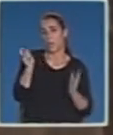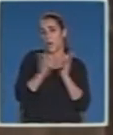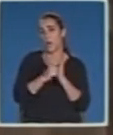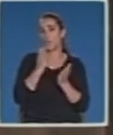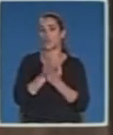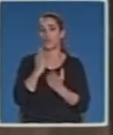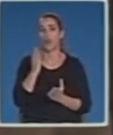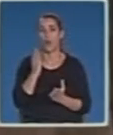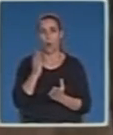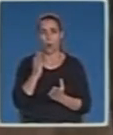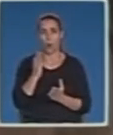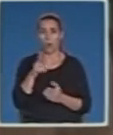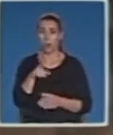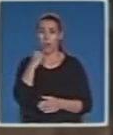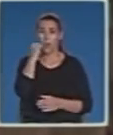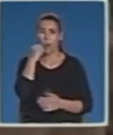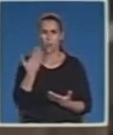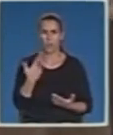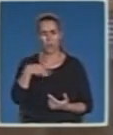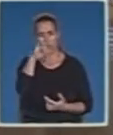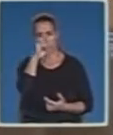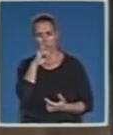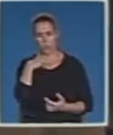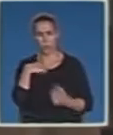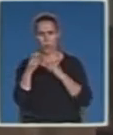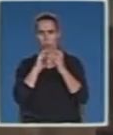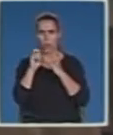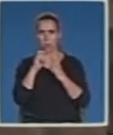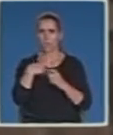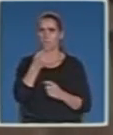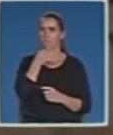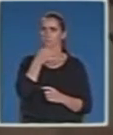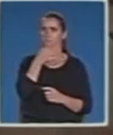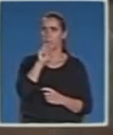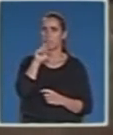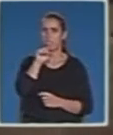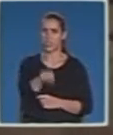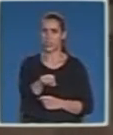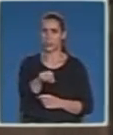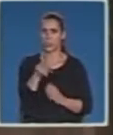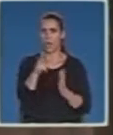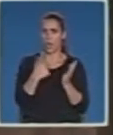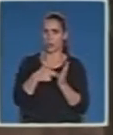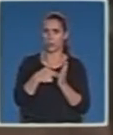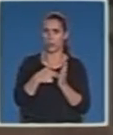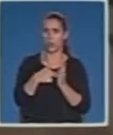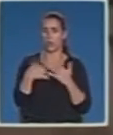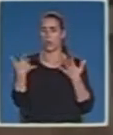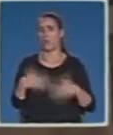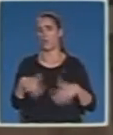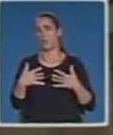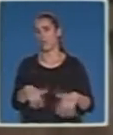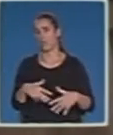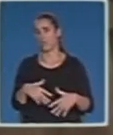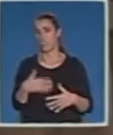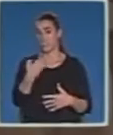serem feitas. Isto é muito grave, quer dizer, eu lembro-me quando era jornalista e quando a gente falava dos 3.000 casos em lista de espera, já era um caso enorme. Estamos